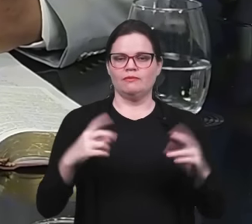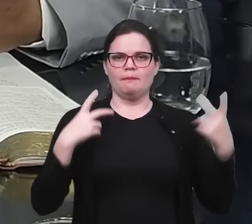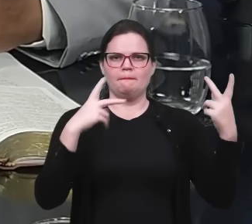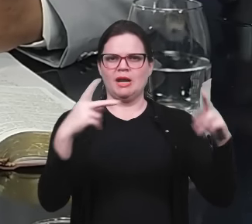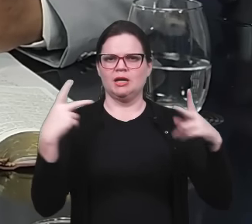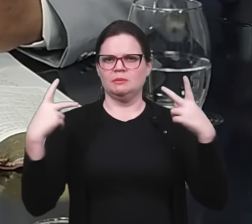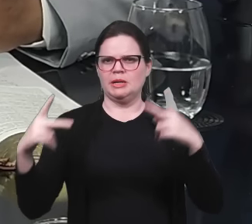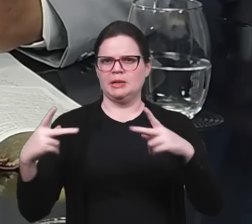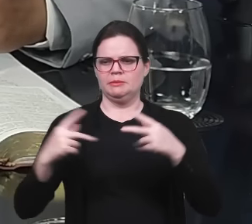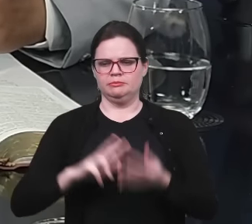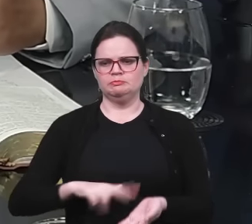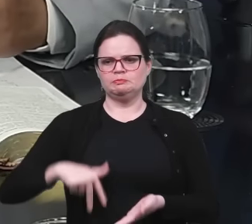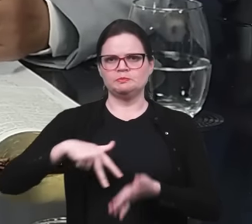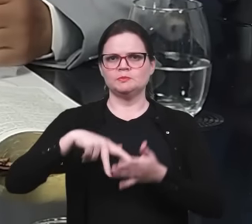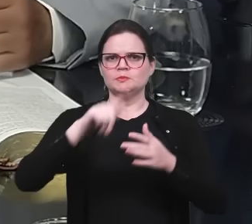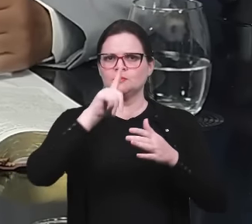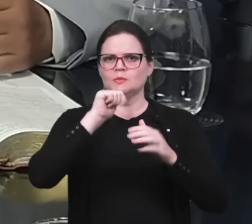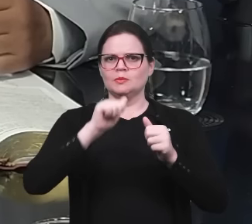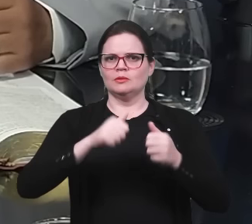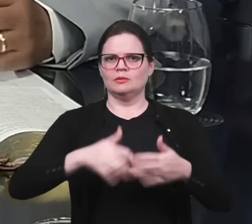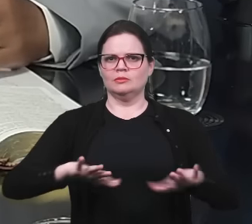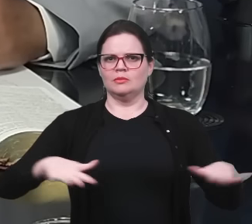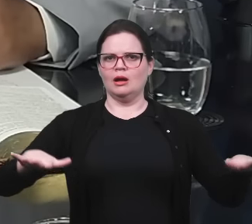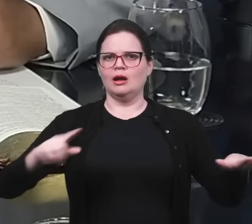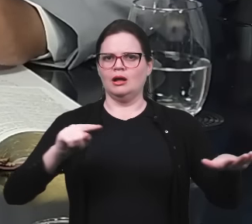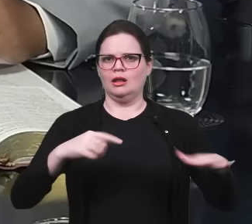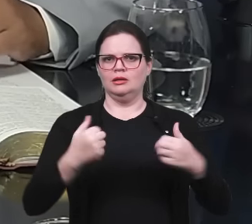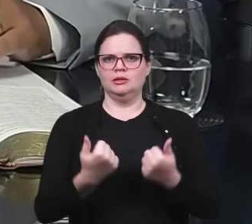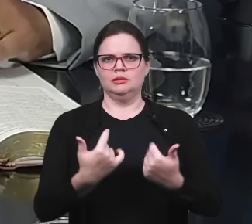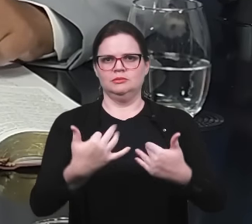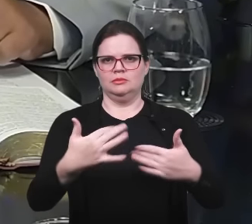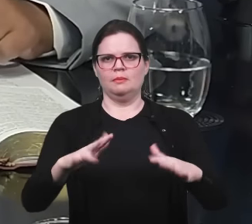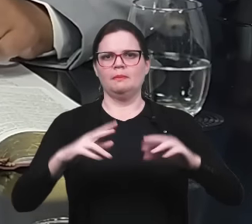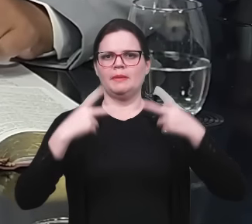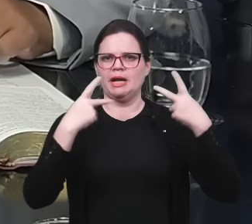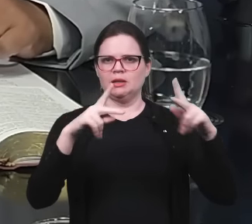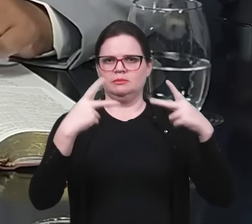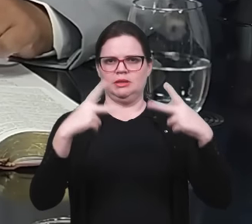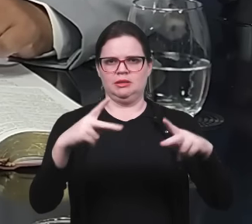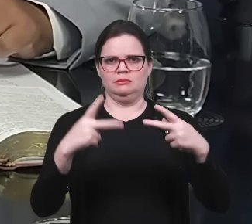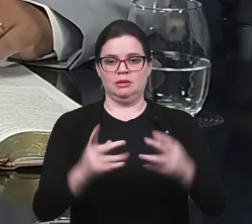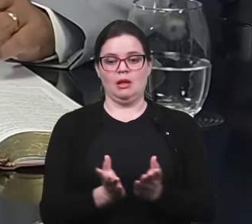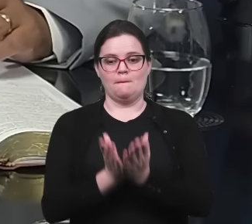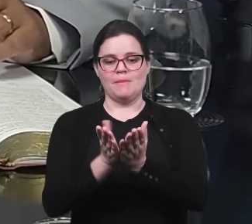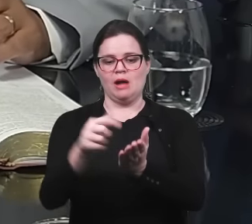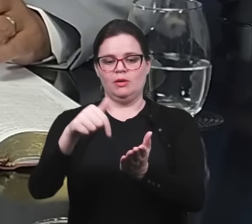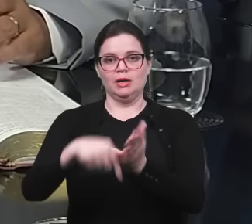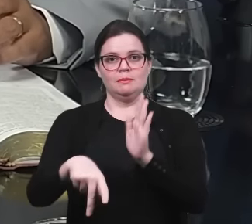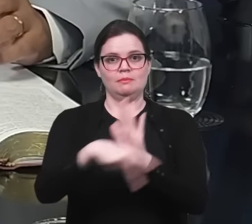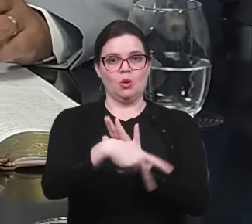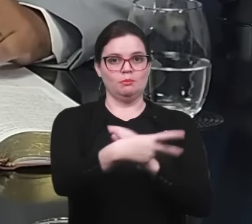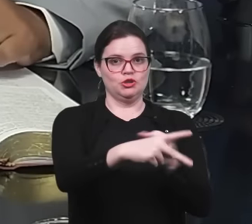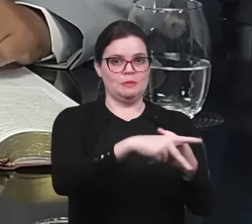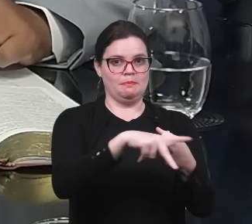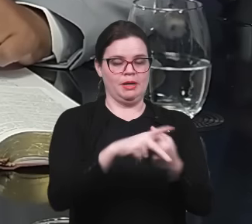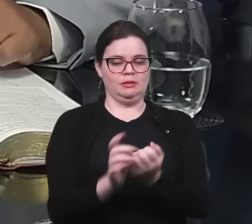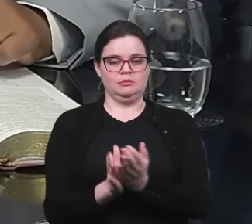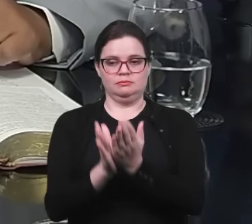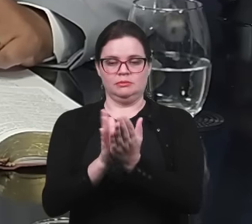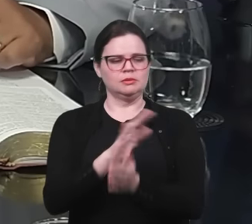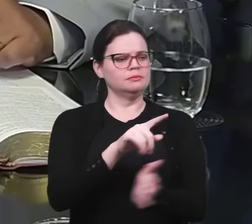multidão e ele falou assim, oh, Pedro, eu posso entrar no seu barco? Né? Aí Pedro